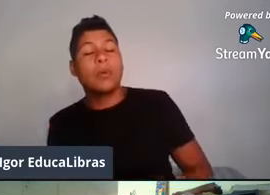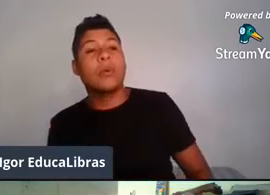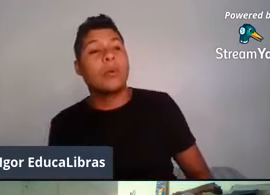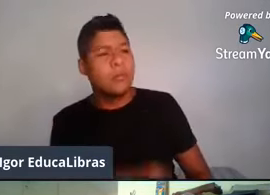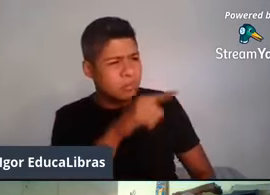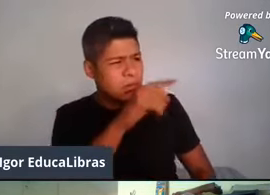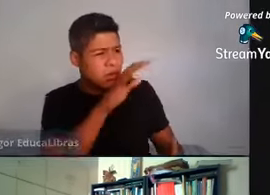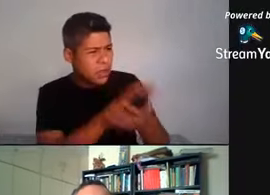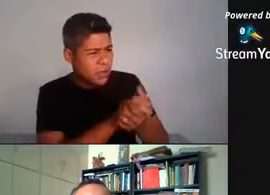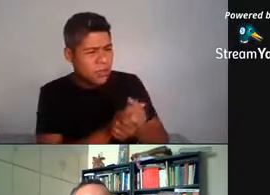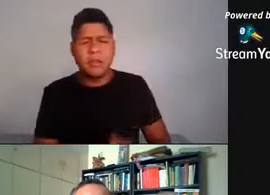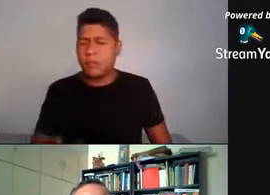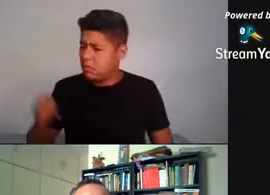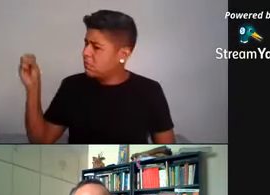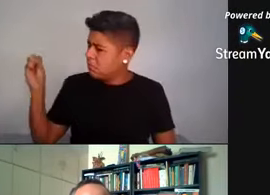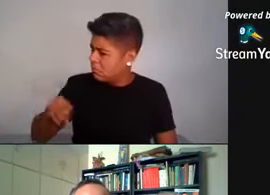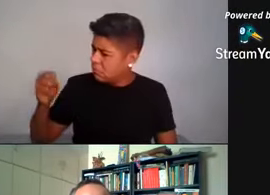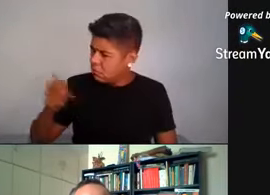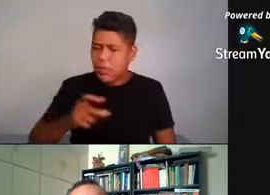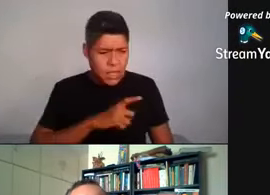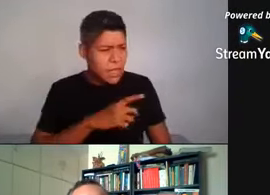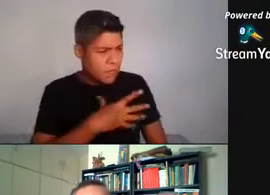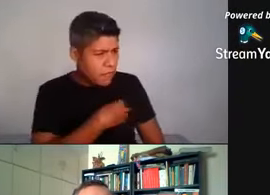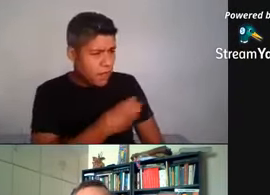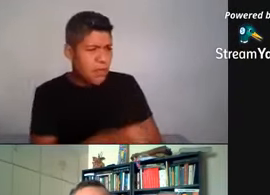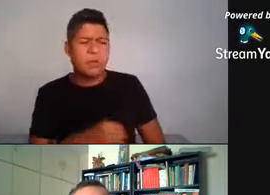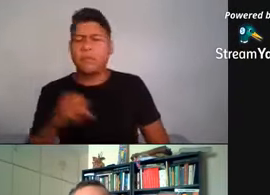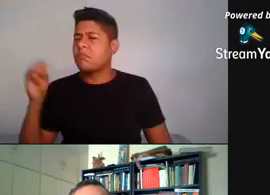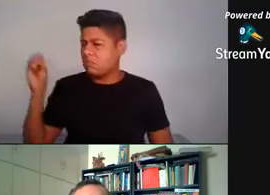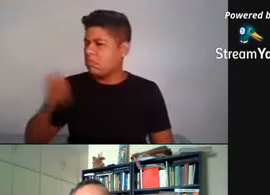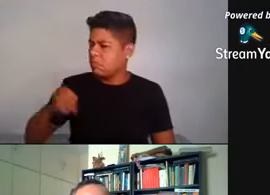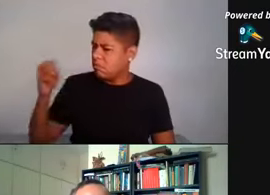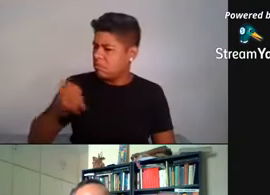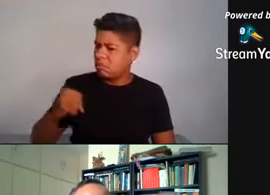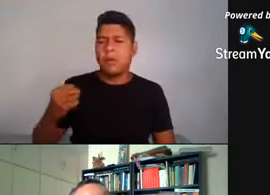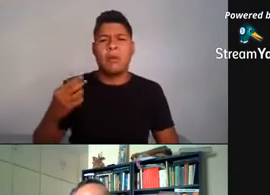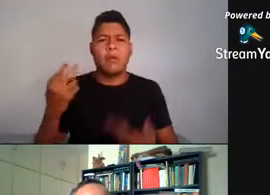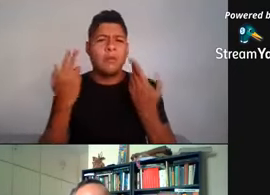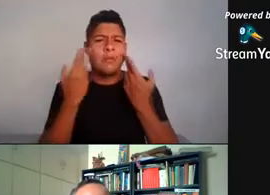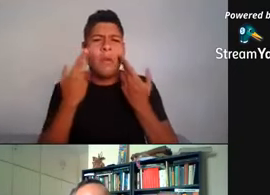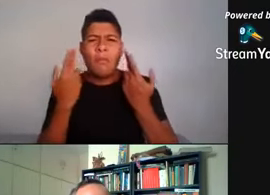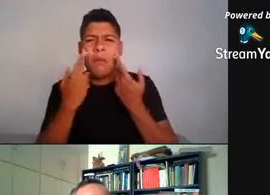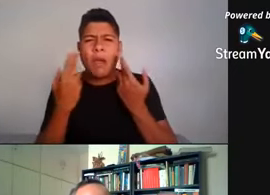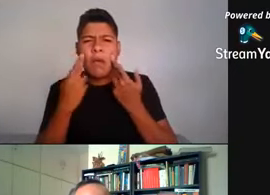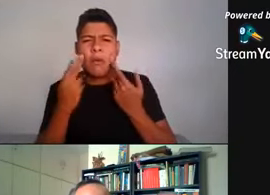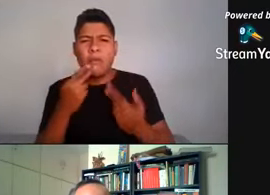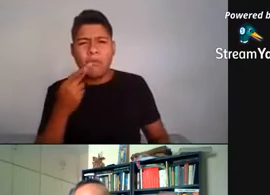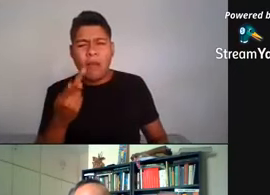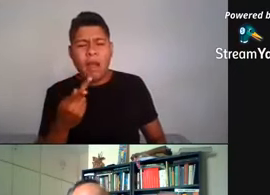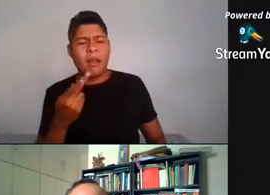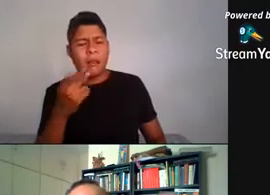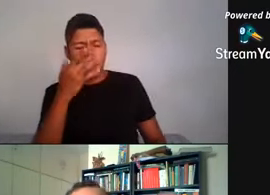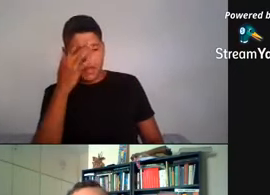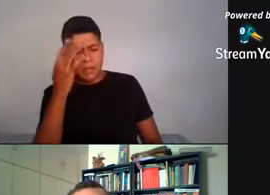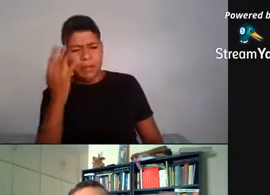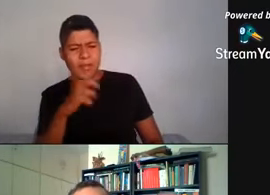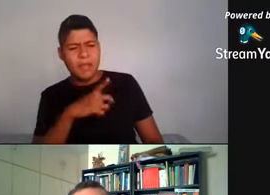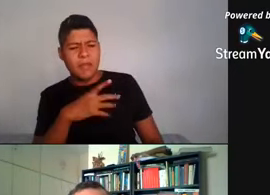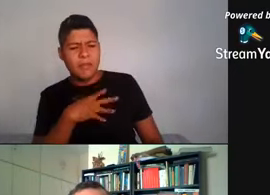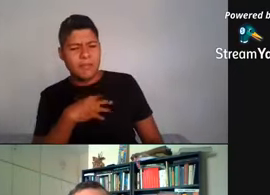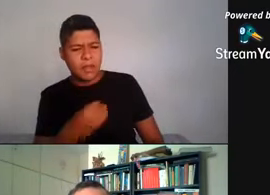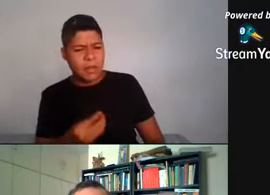casado? Ele falou, eu sou casado, tem filho? Tem. Ele falou, olha, inclusive é muito comum, quando eu falo que tenho filhos, as pessoas perguntarem, e eles